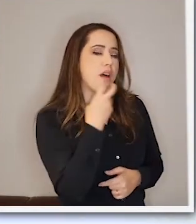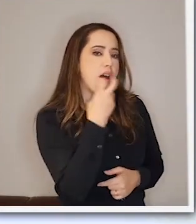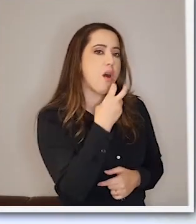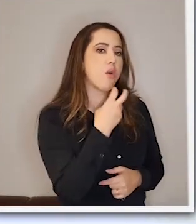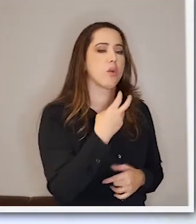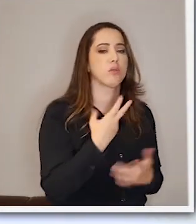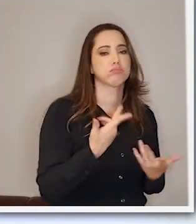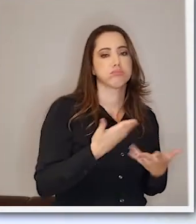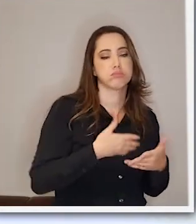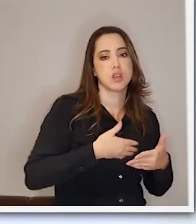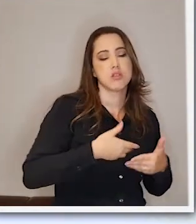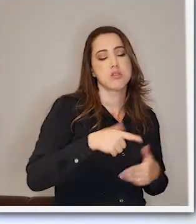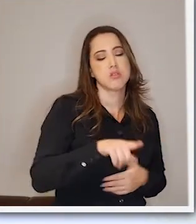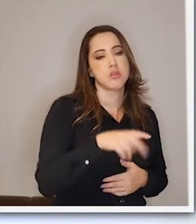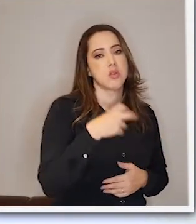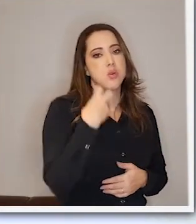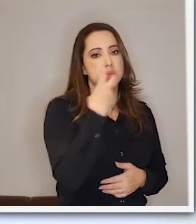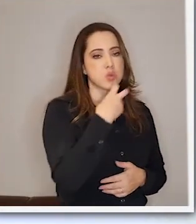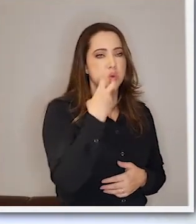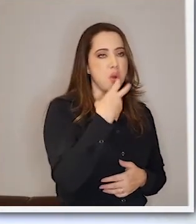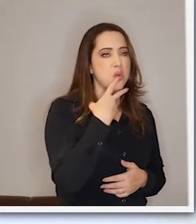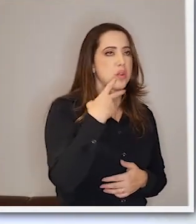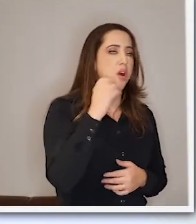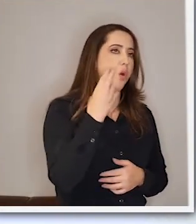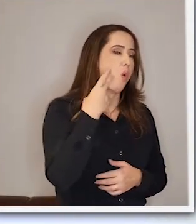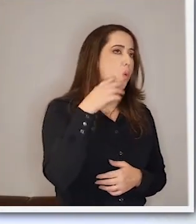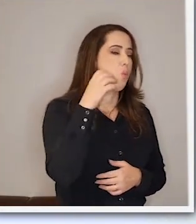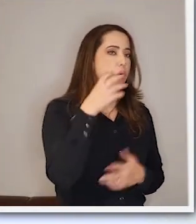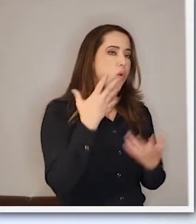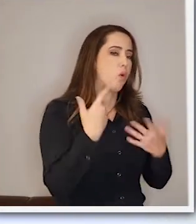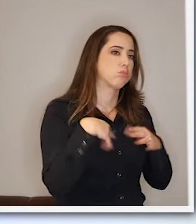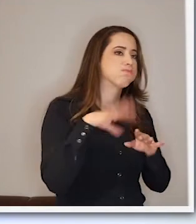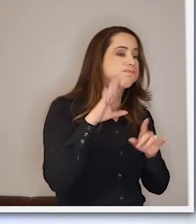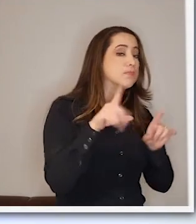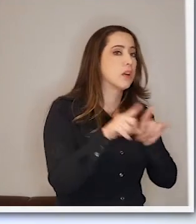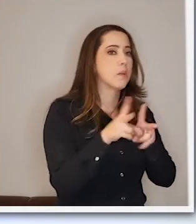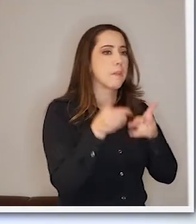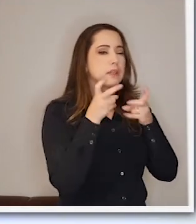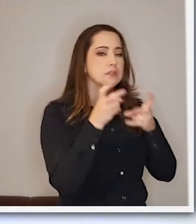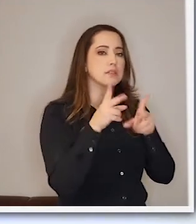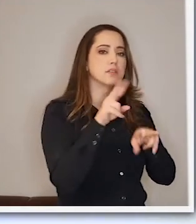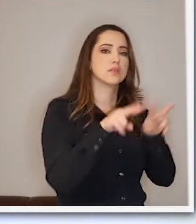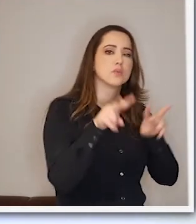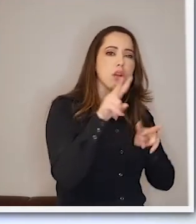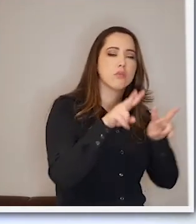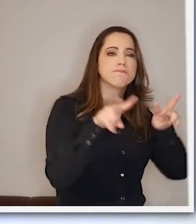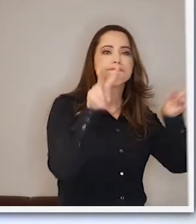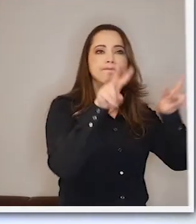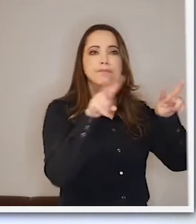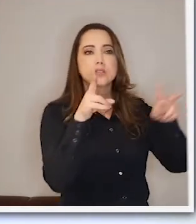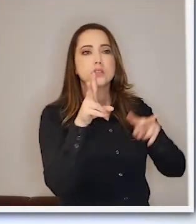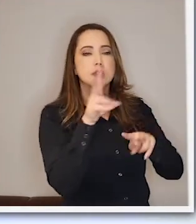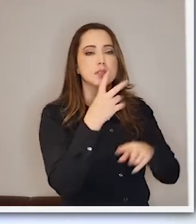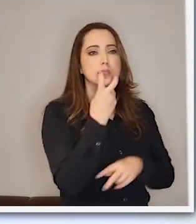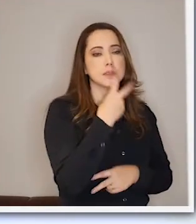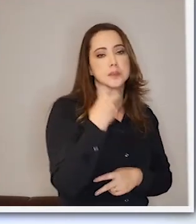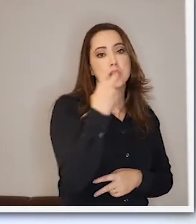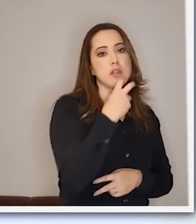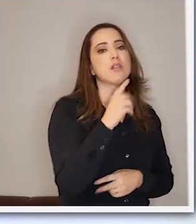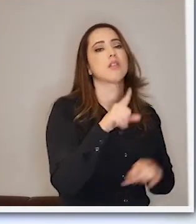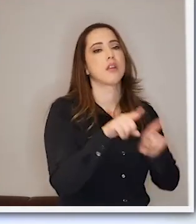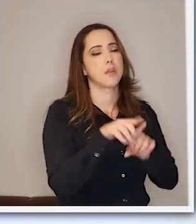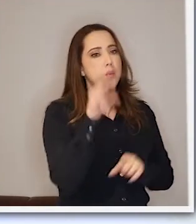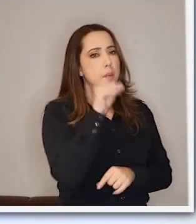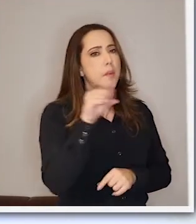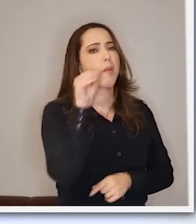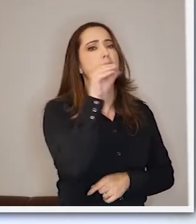ou audista? A nossa cultura, que ouvimos e falamos a língua verbalmente. Eles percebem